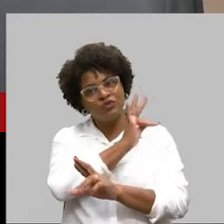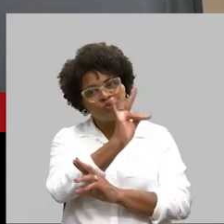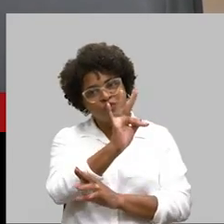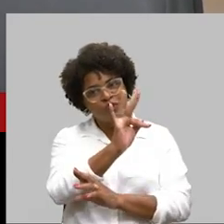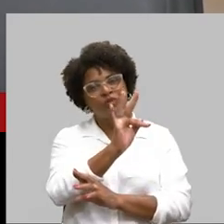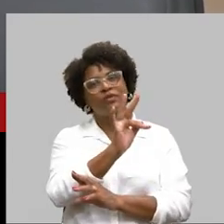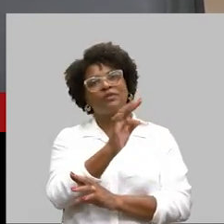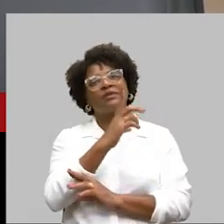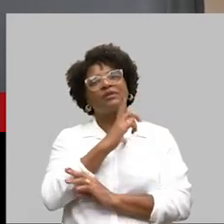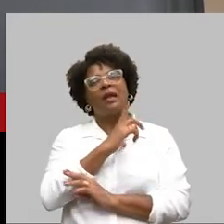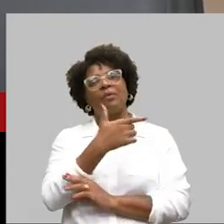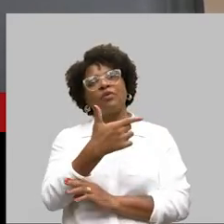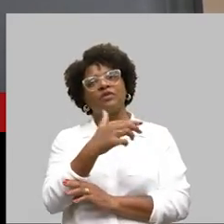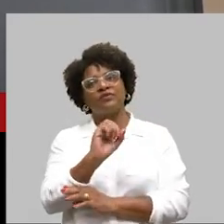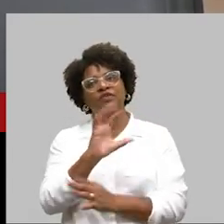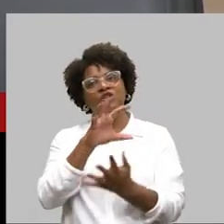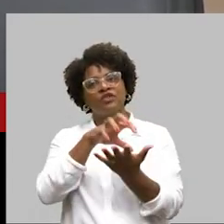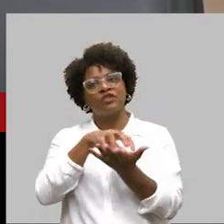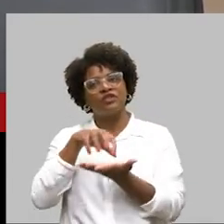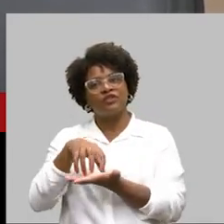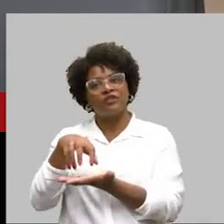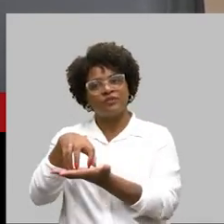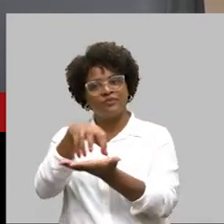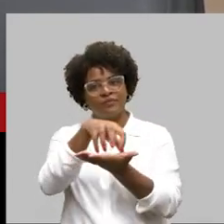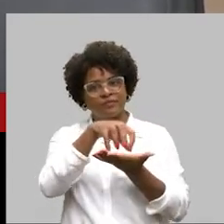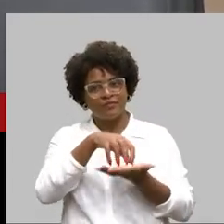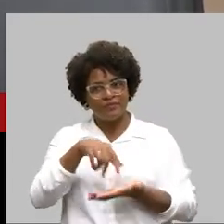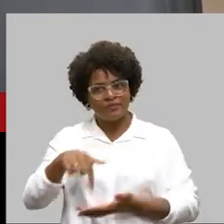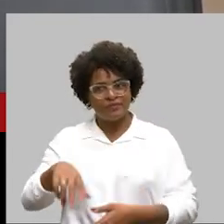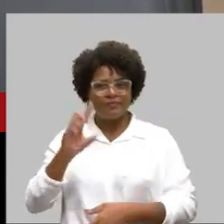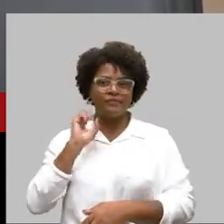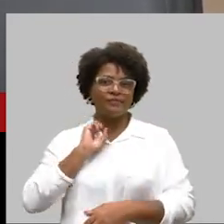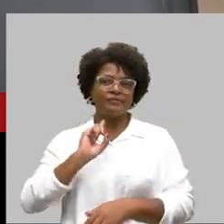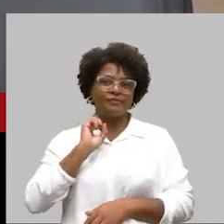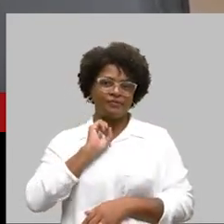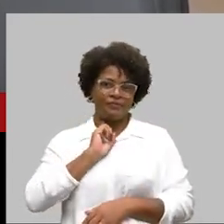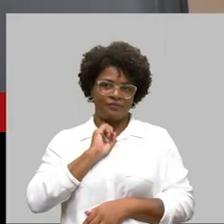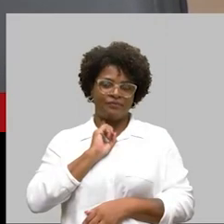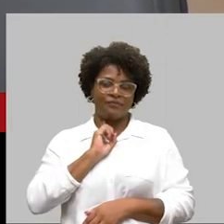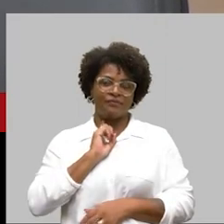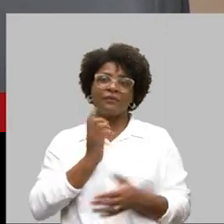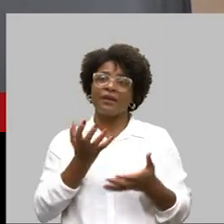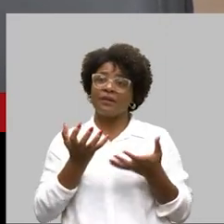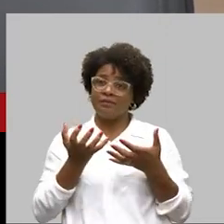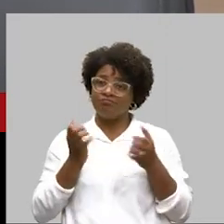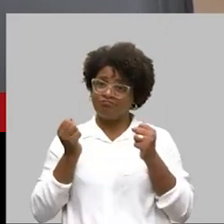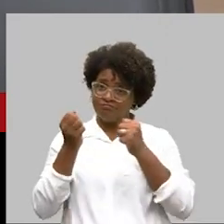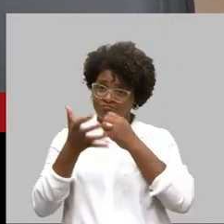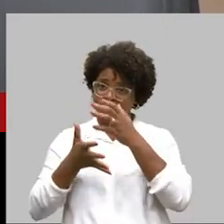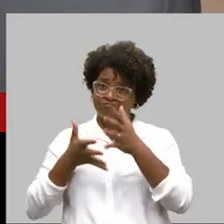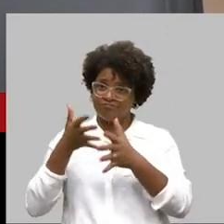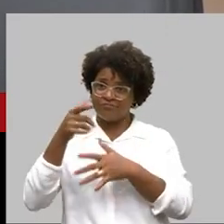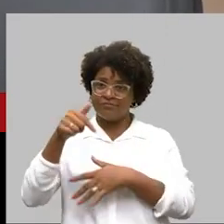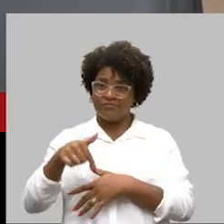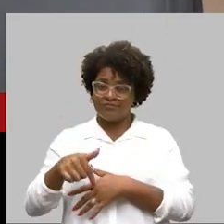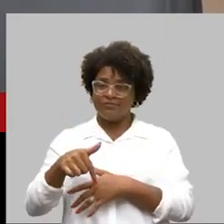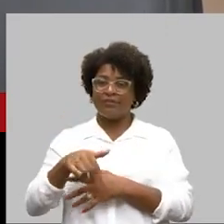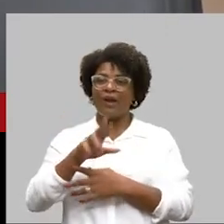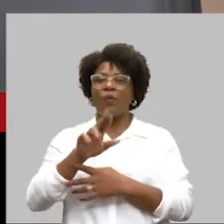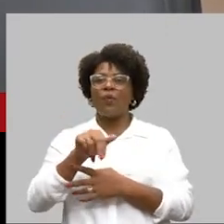20 unidades acadêmicas das Minas Gerais eu quero dizer que a nossa